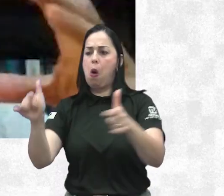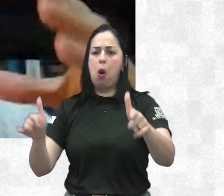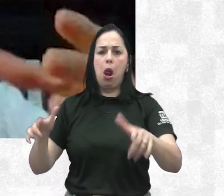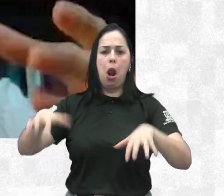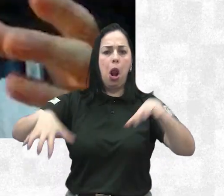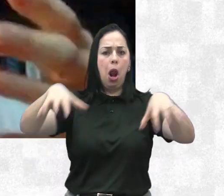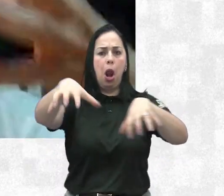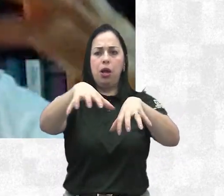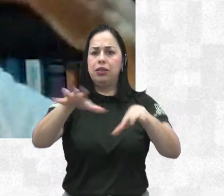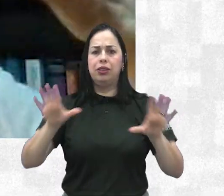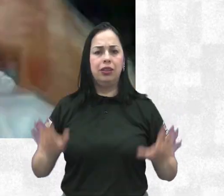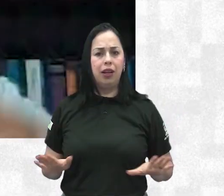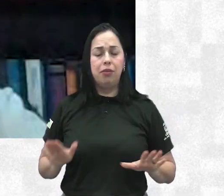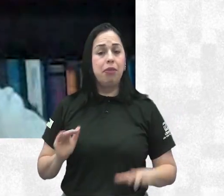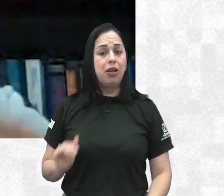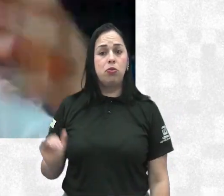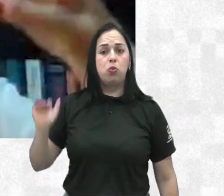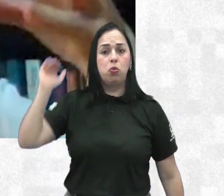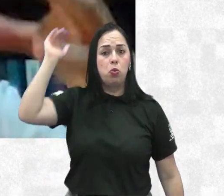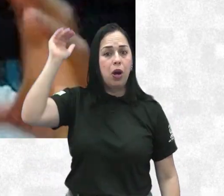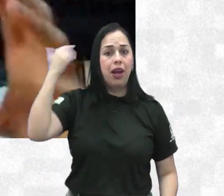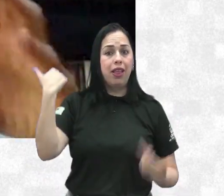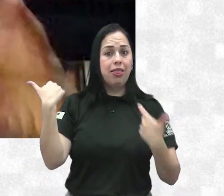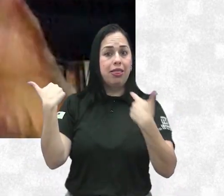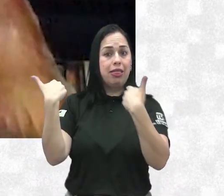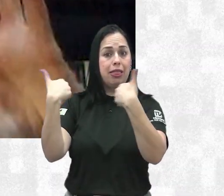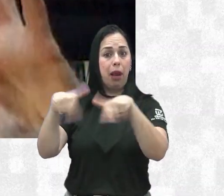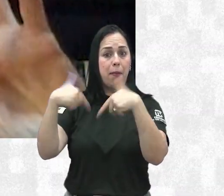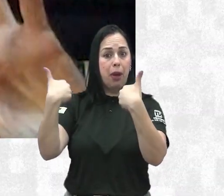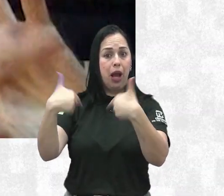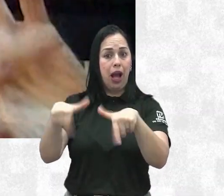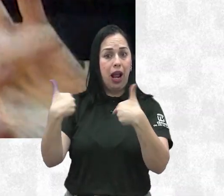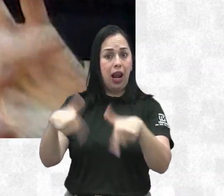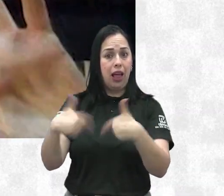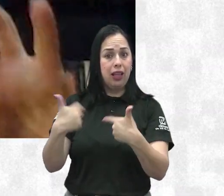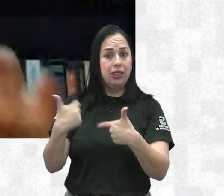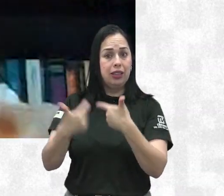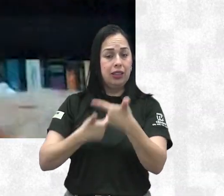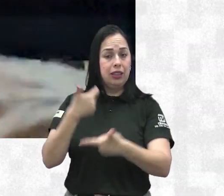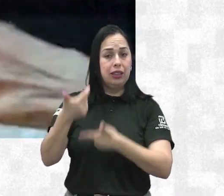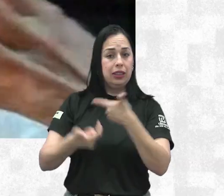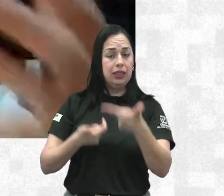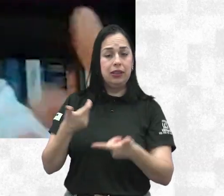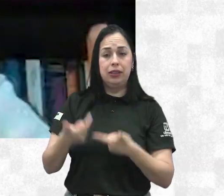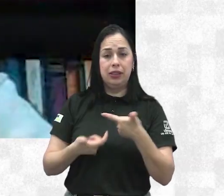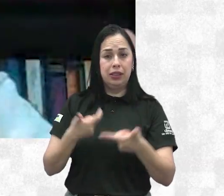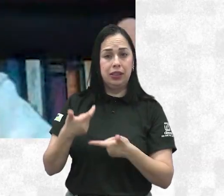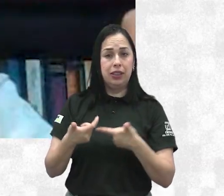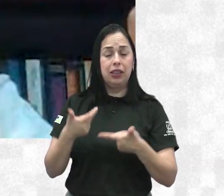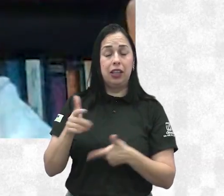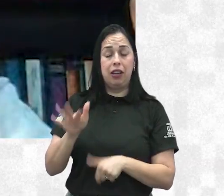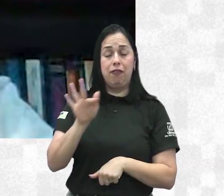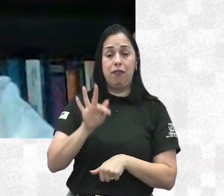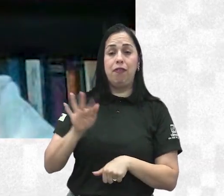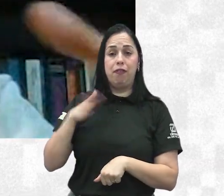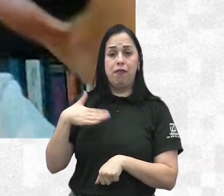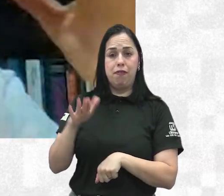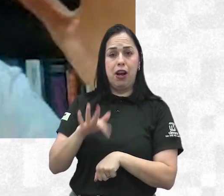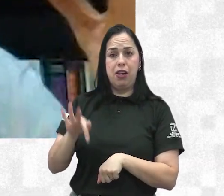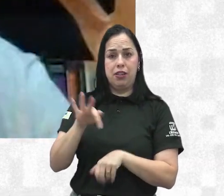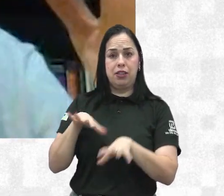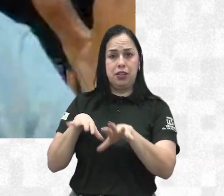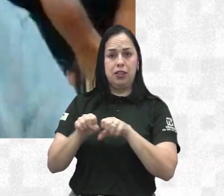terceira. Um adulto que trabalha e que tem nível